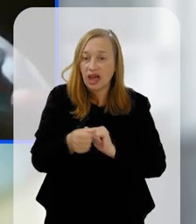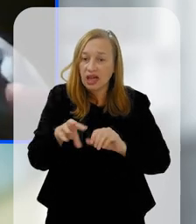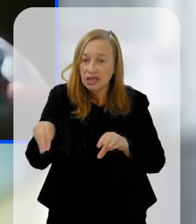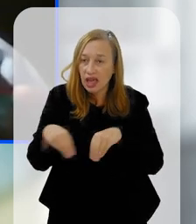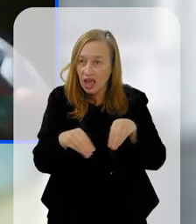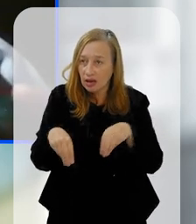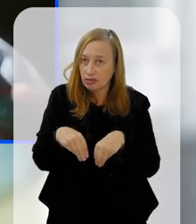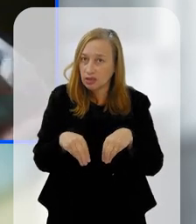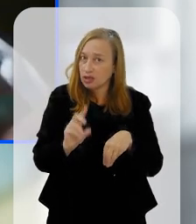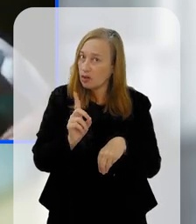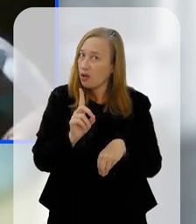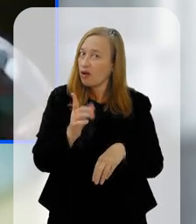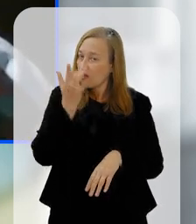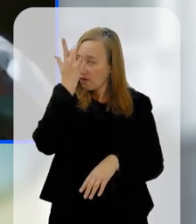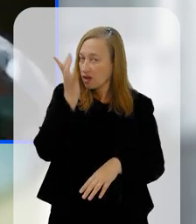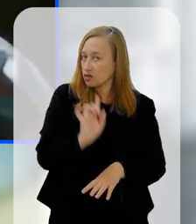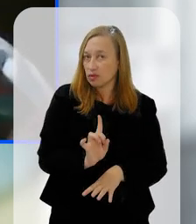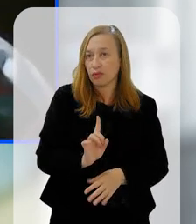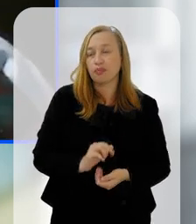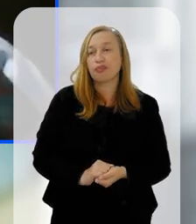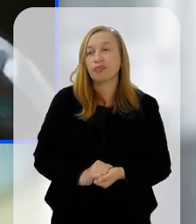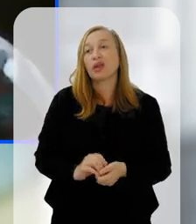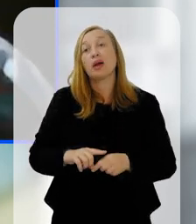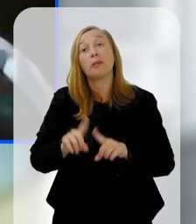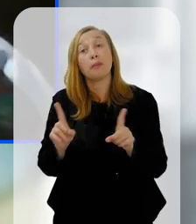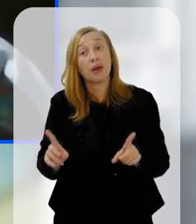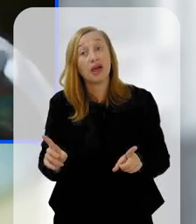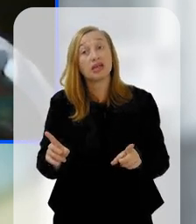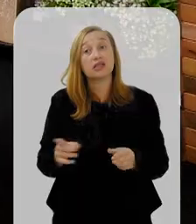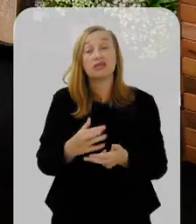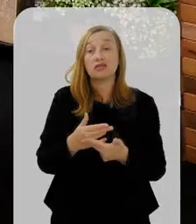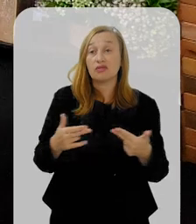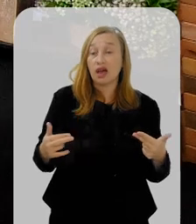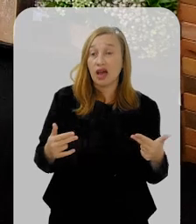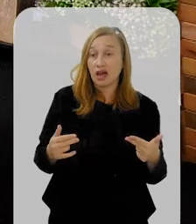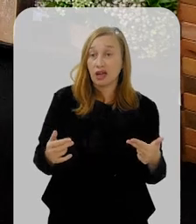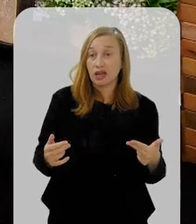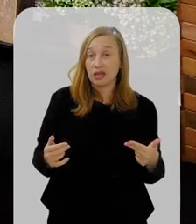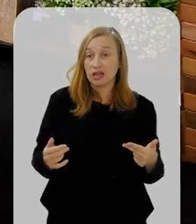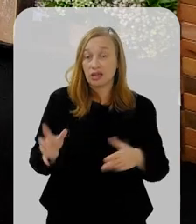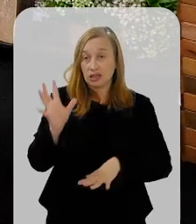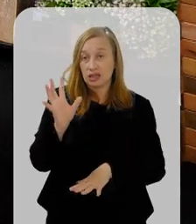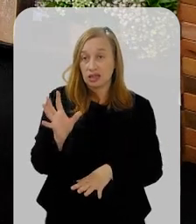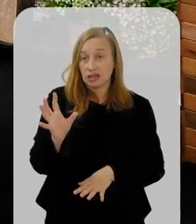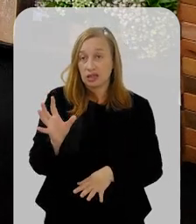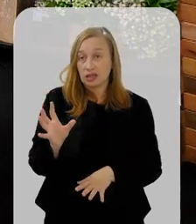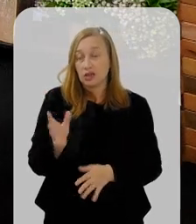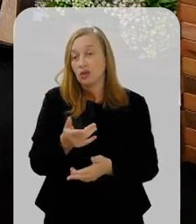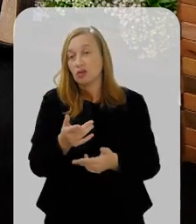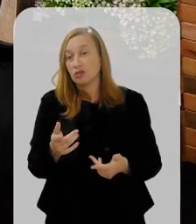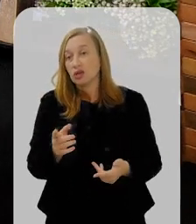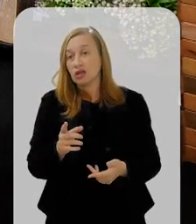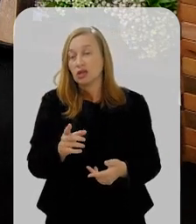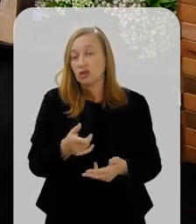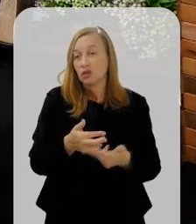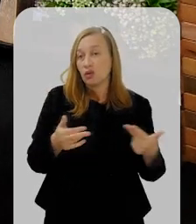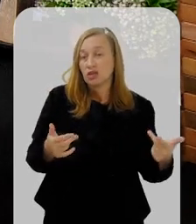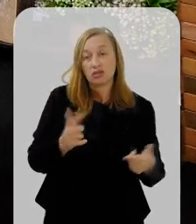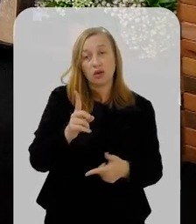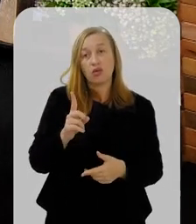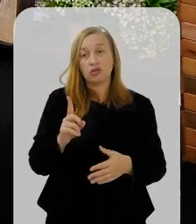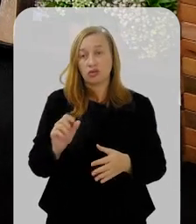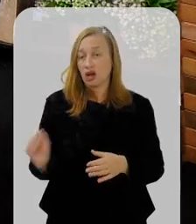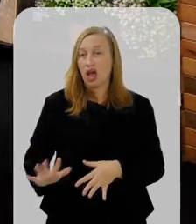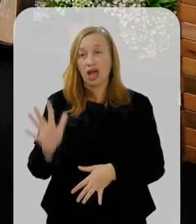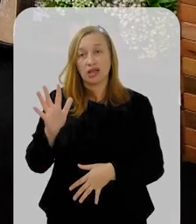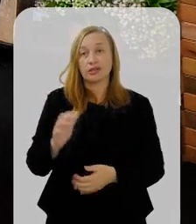terrenos ou adequar terrenos, Complicado. não é uma tarefa óbvia. Mas várias das soluções, elas não são